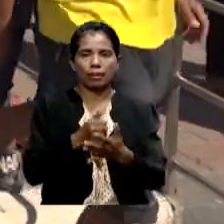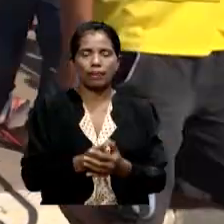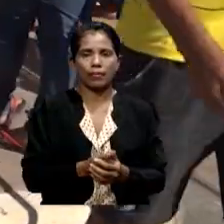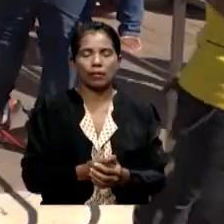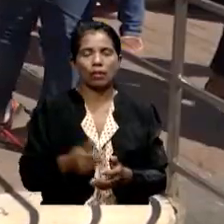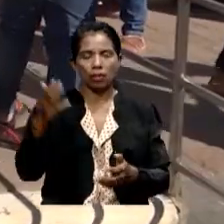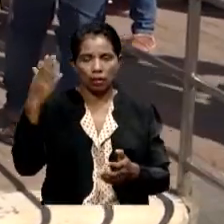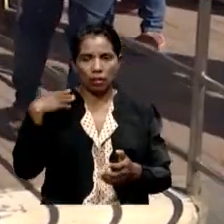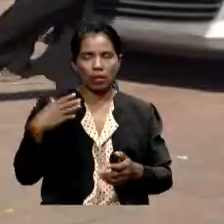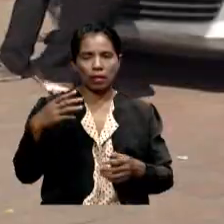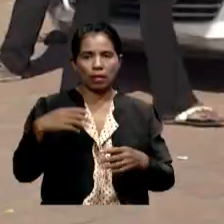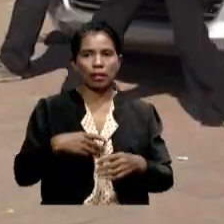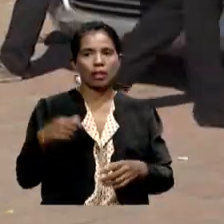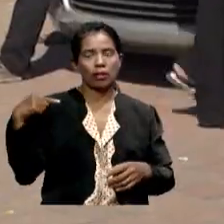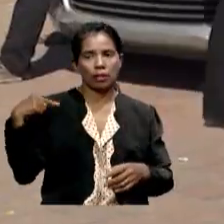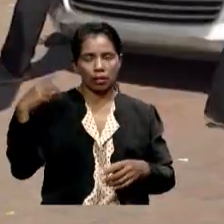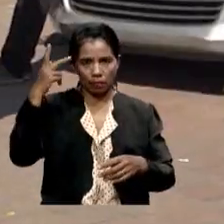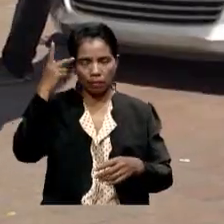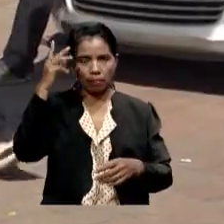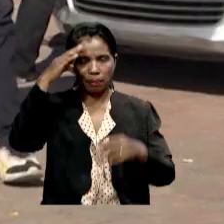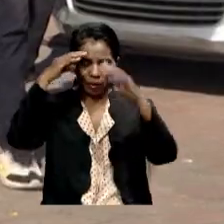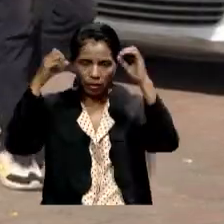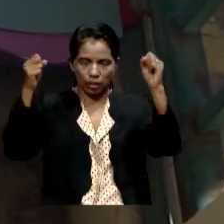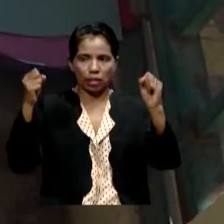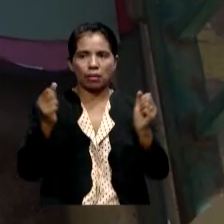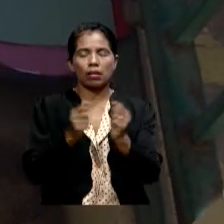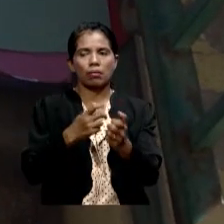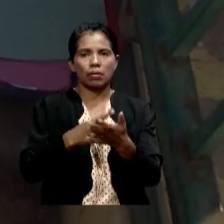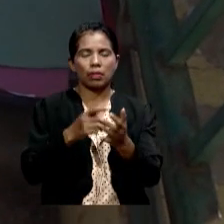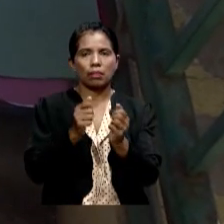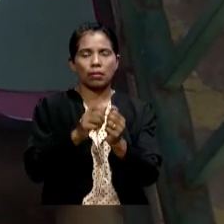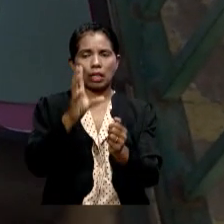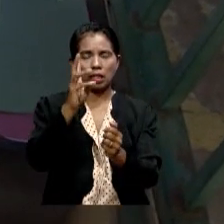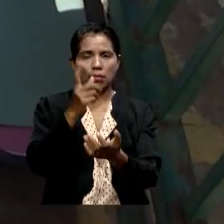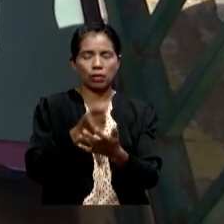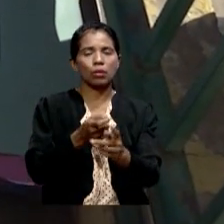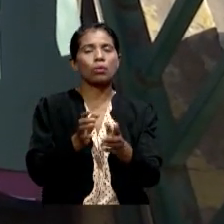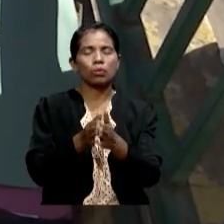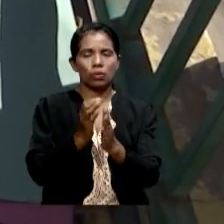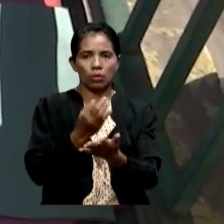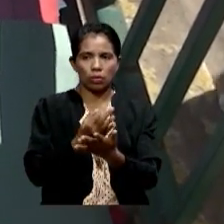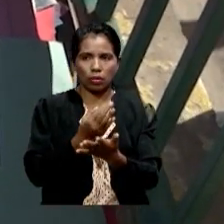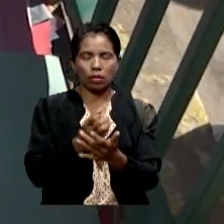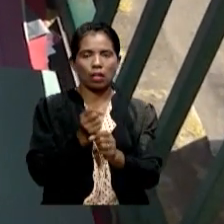ne Gabinete Presidência República Simona proposta hamutu krihunen husi sidadaun sira nebe husu apoio financeiro ba